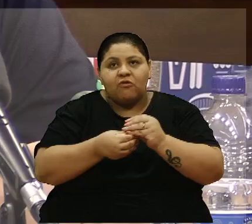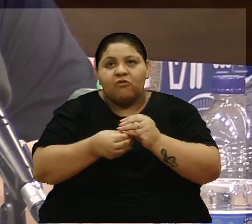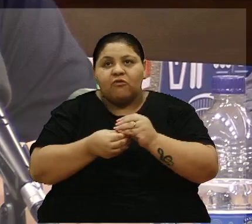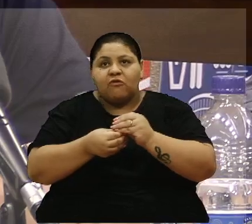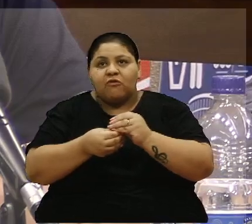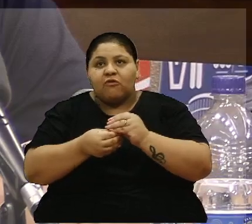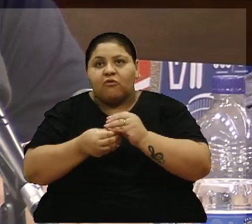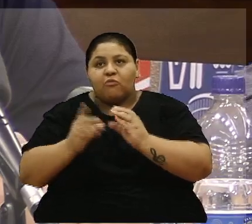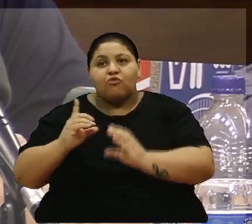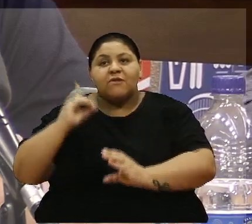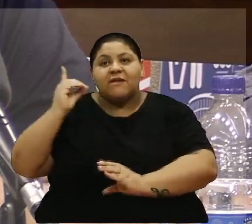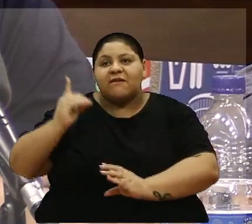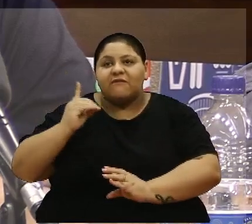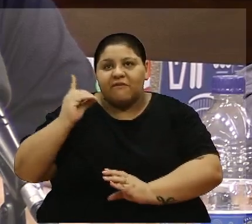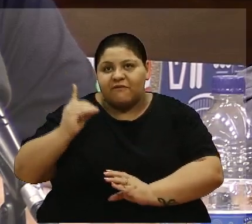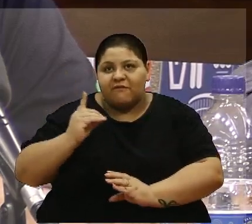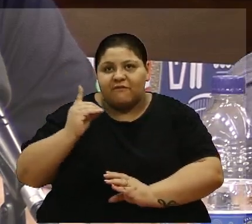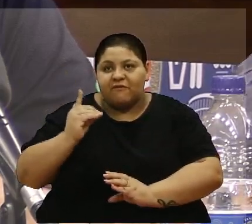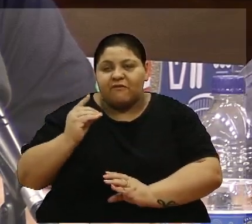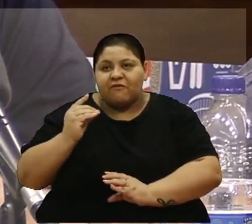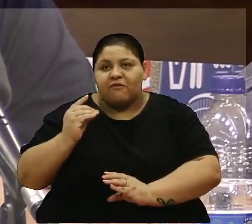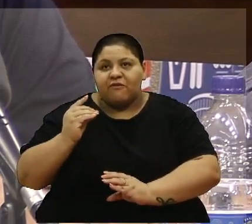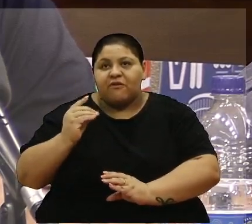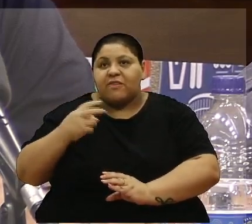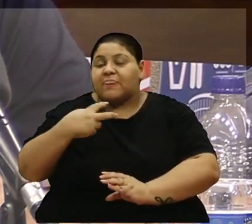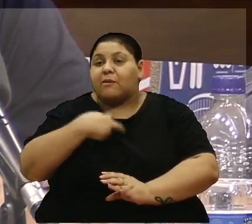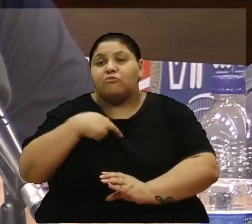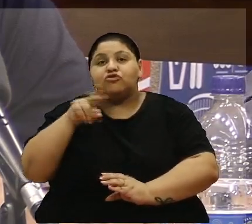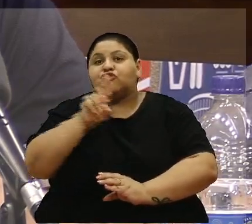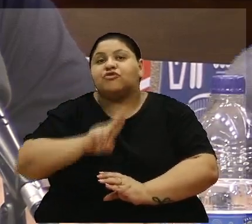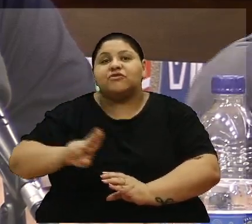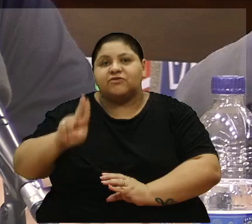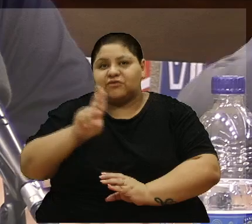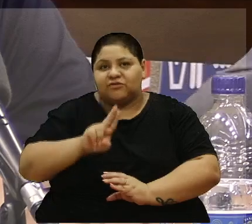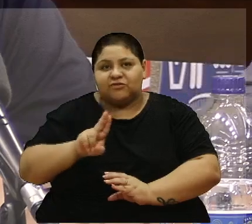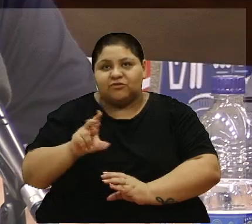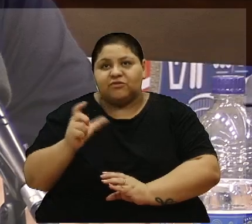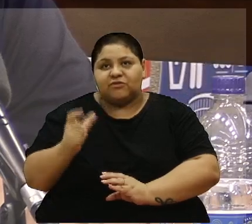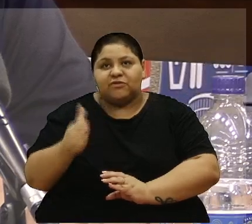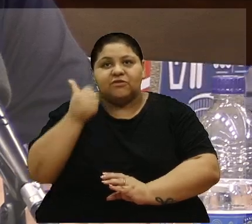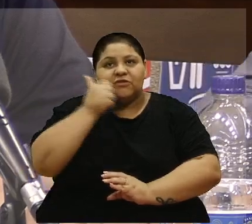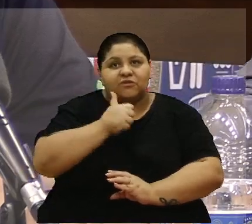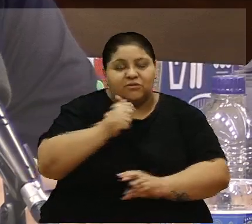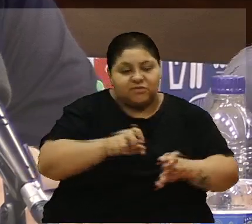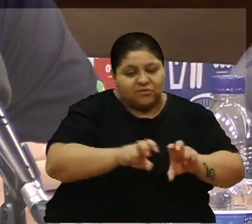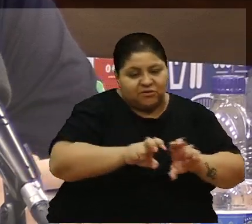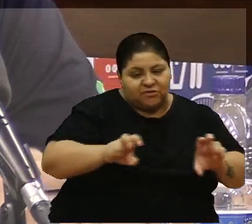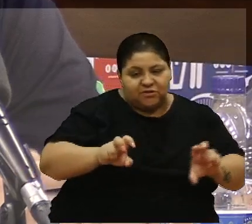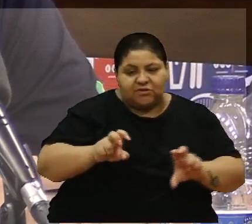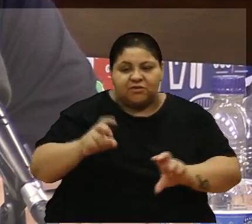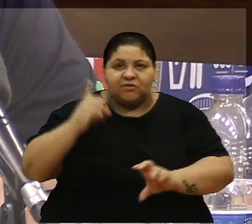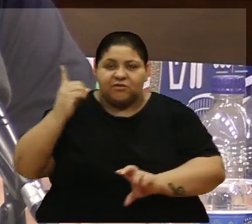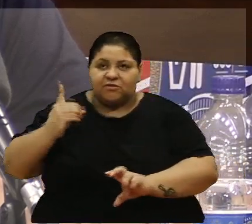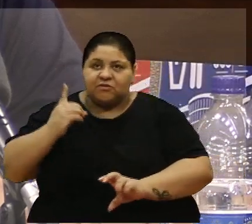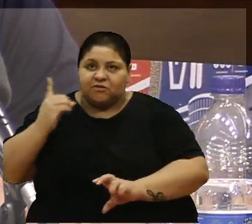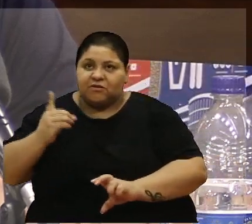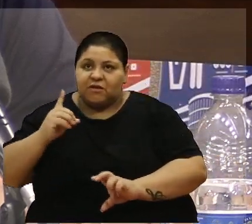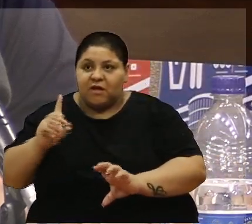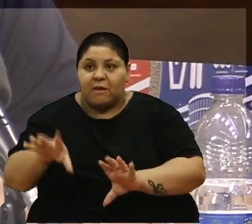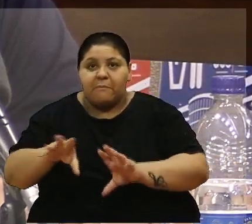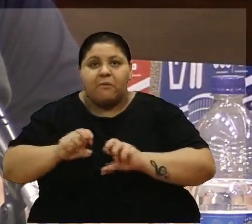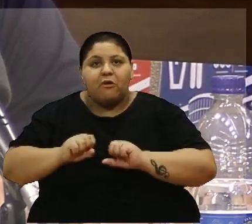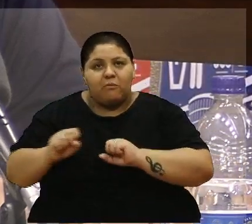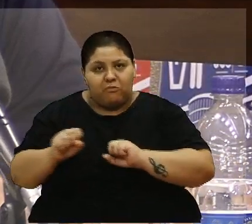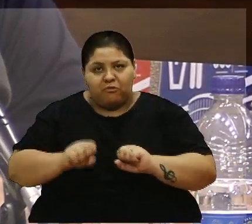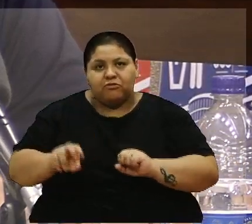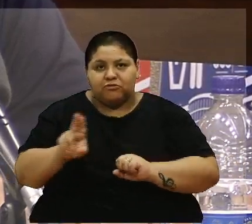de deputado, segundo a Secretaria de Saúde, não podia ser utilizada. A sorte é que a do Marcon é da bancada e a da Denise é propriamente dita dela. Aí dá para